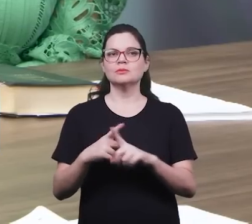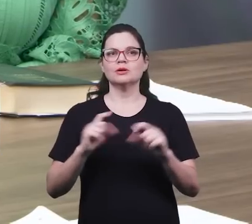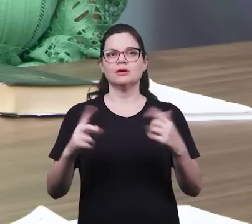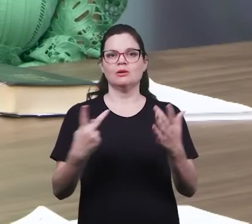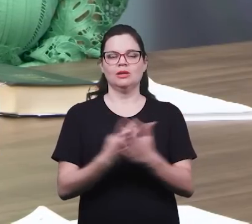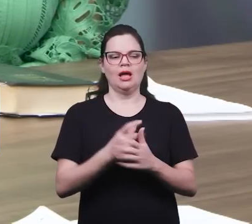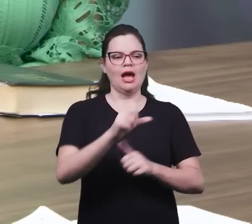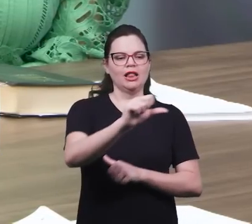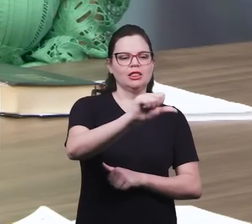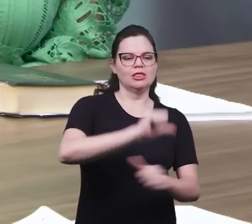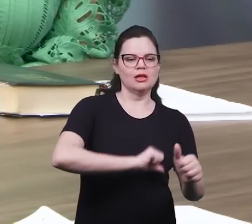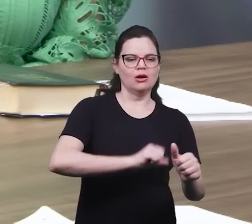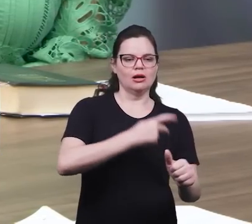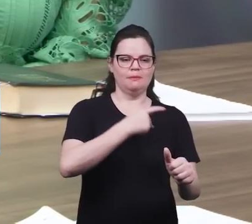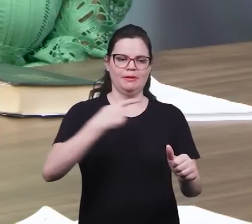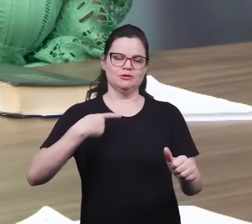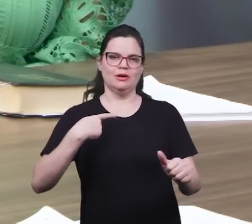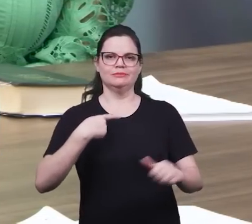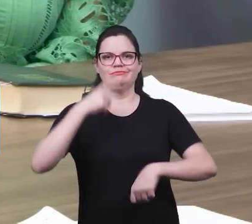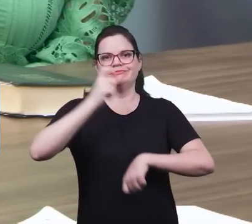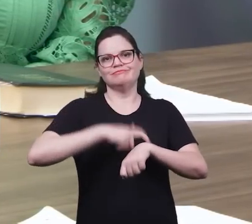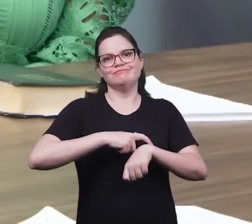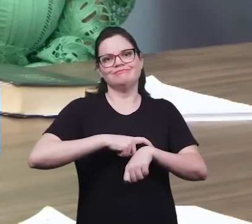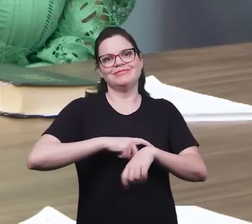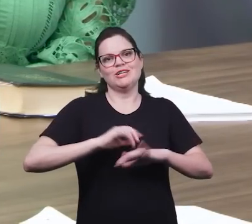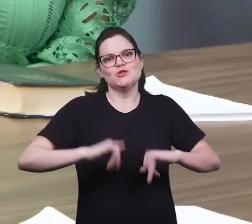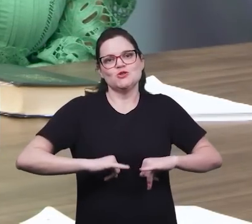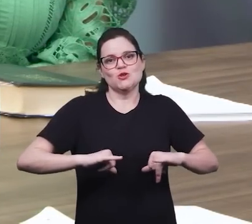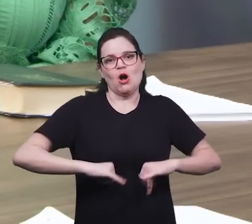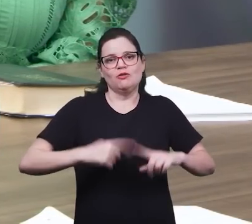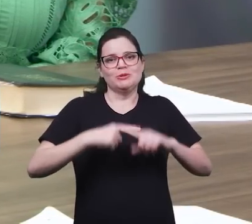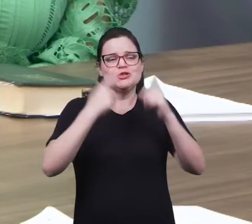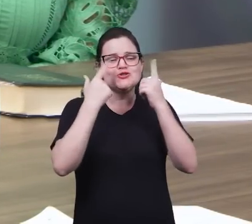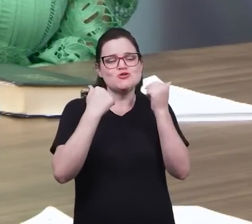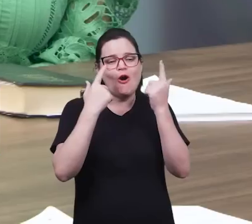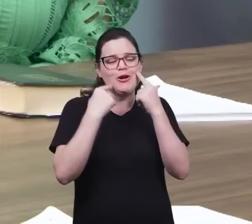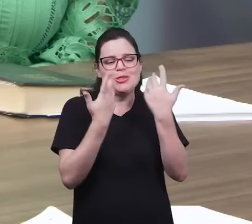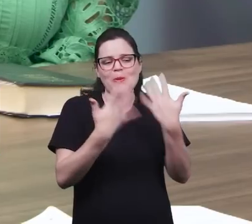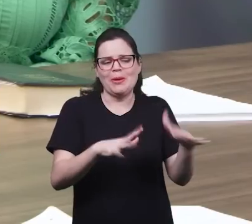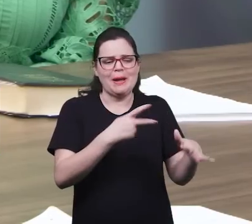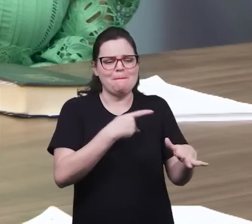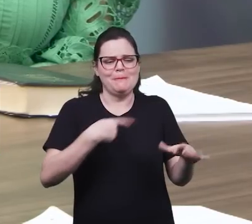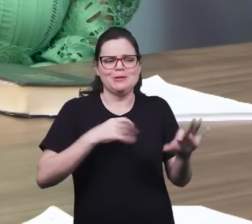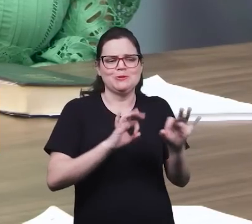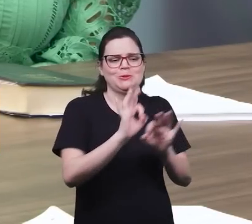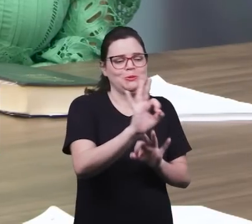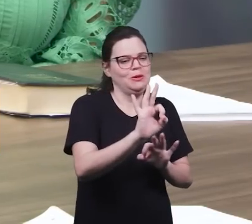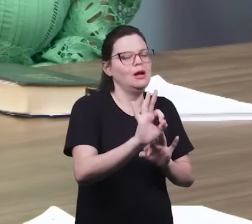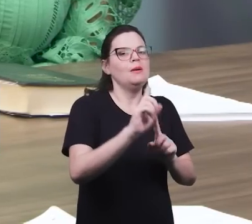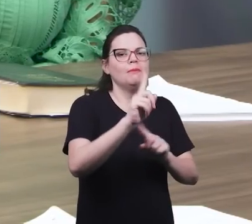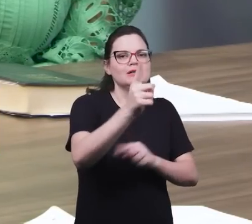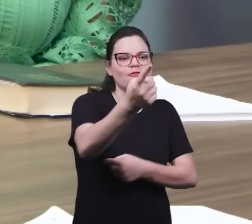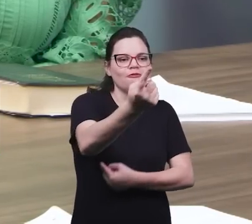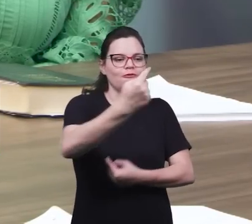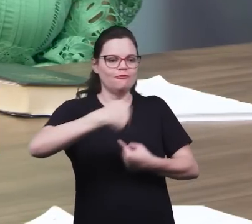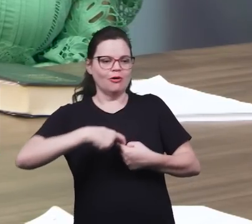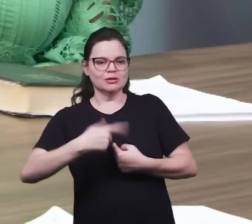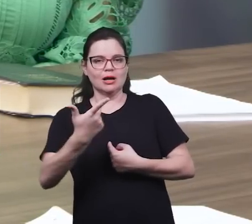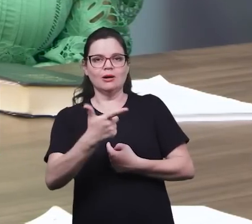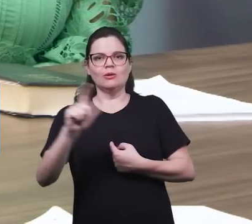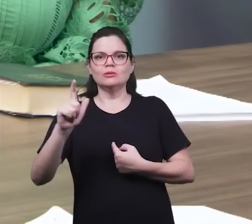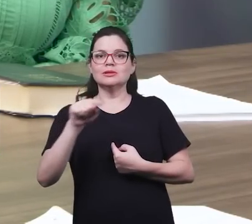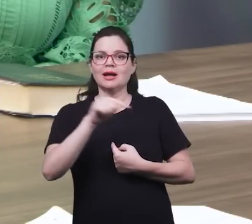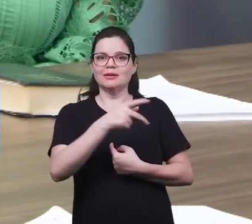mudança que acontece, na hora a gente sofre, porque a gente não quer se desfazer do pastor, mas depois sempre tem um ensino novo. E o ensino do pastor